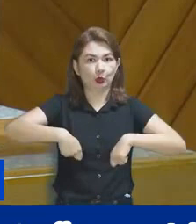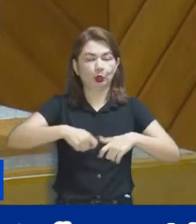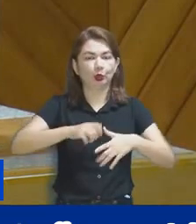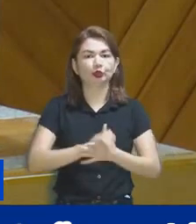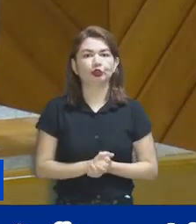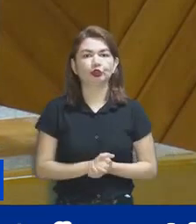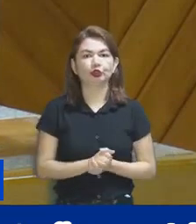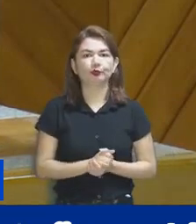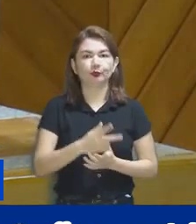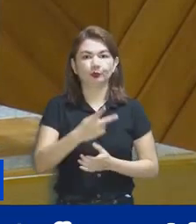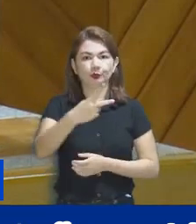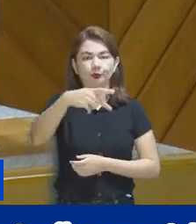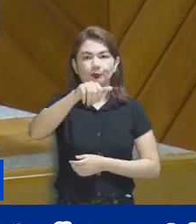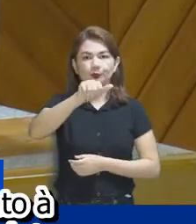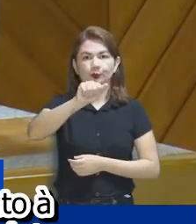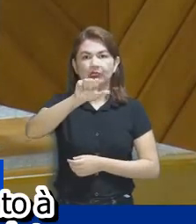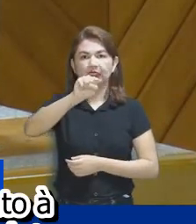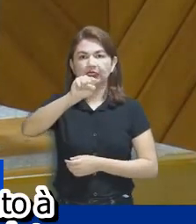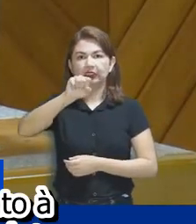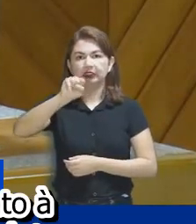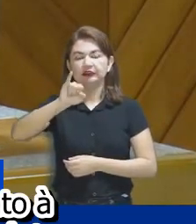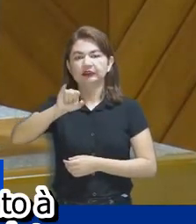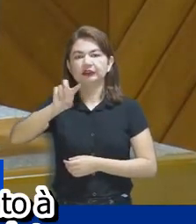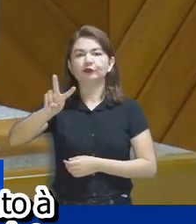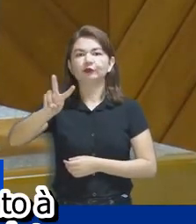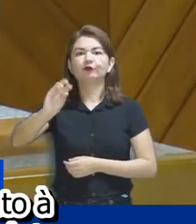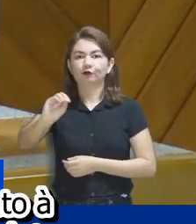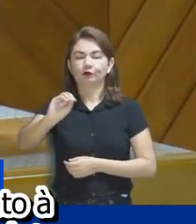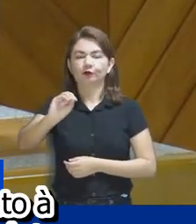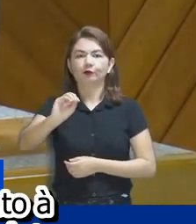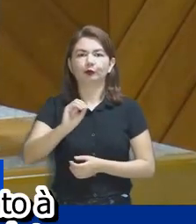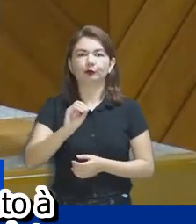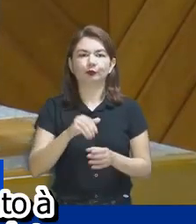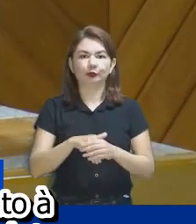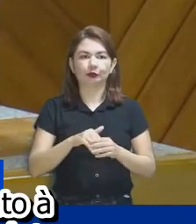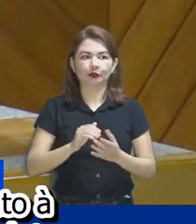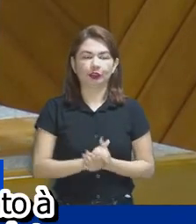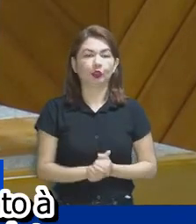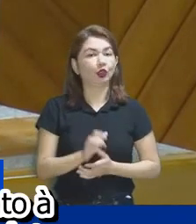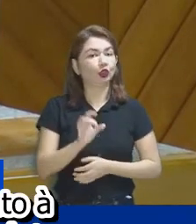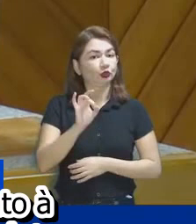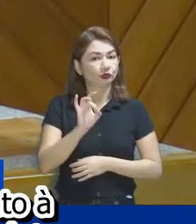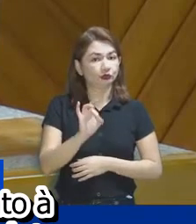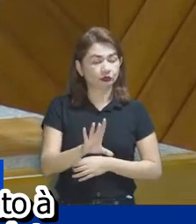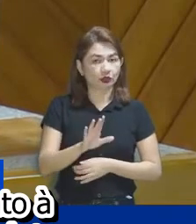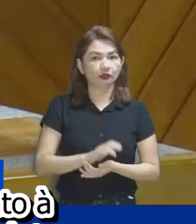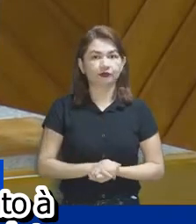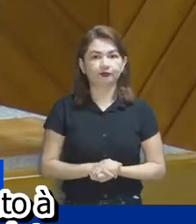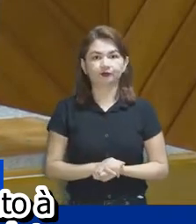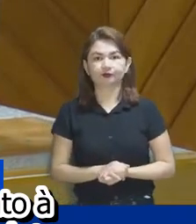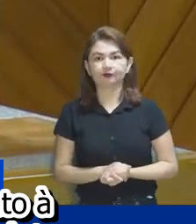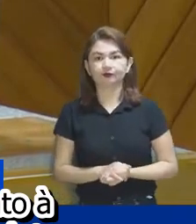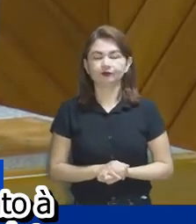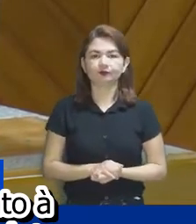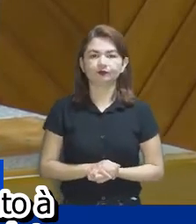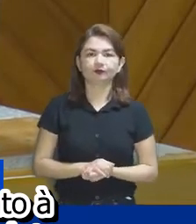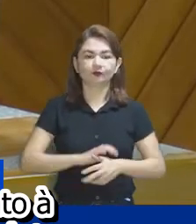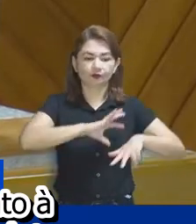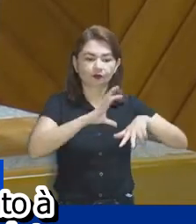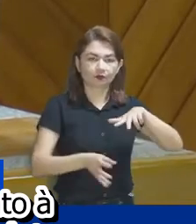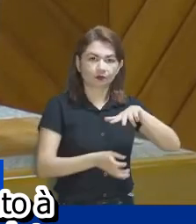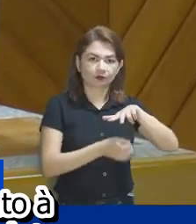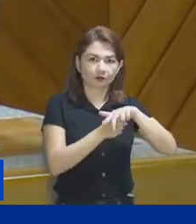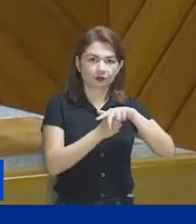polo passivo da representação especial. Estou tratando aqui da ilegitimidade apenas quanto à representação especial por captação ilícita